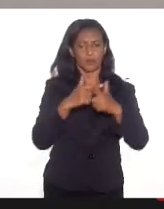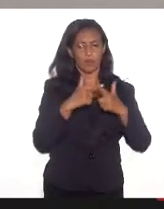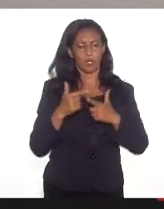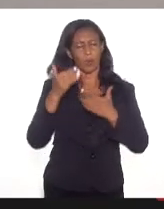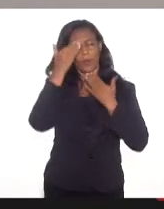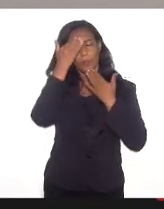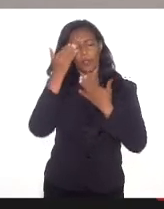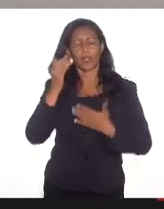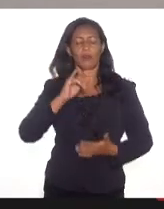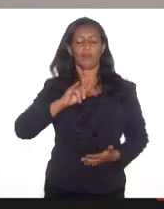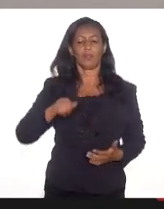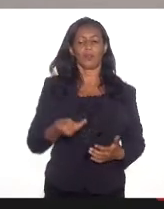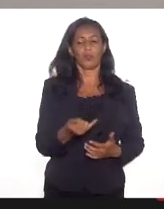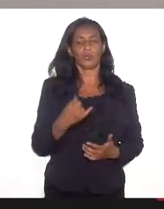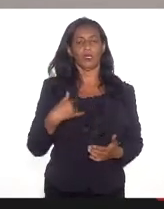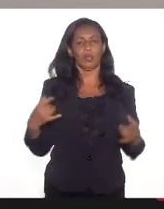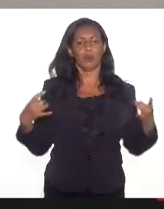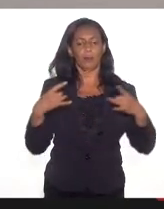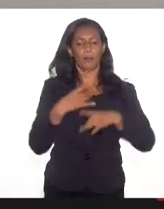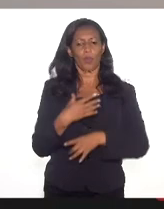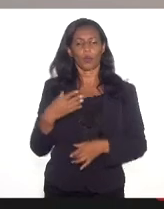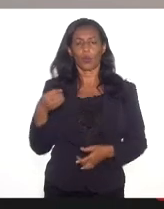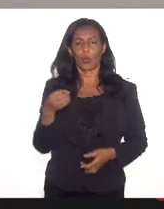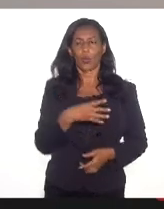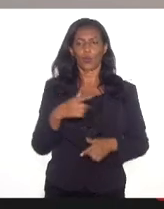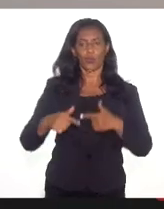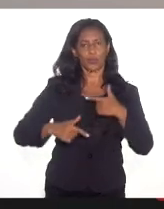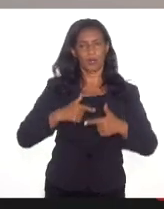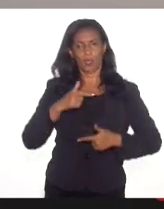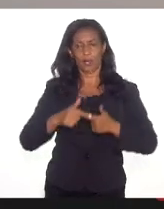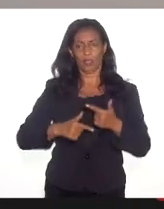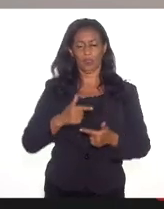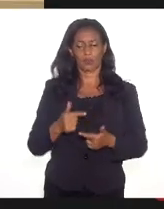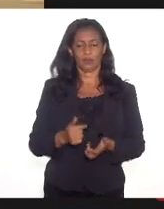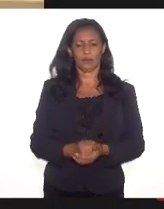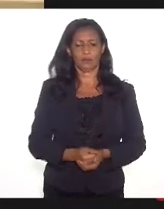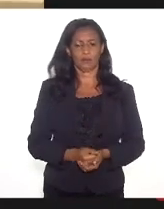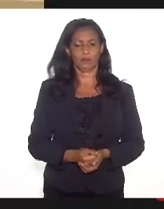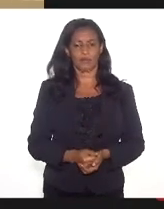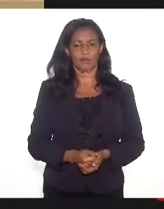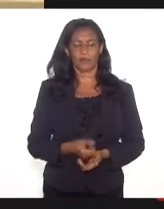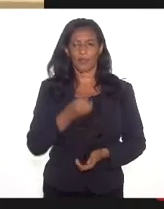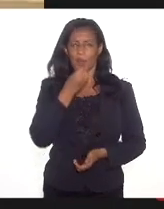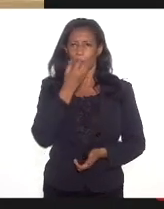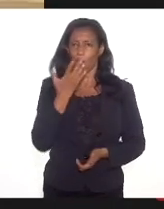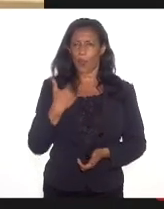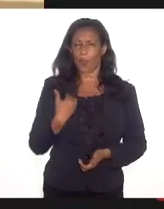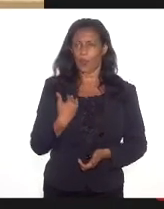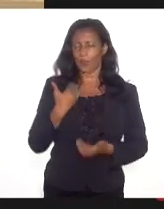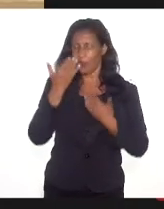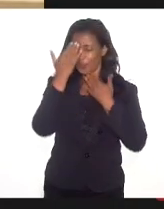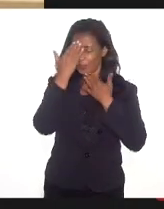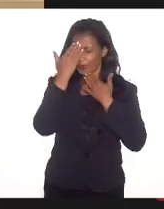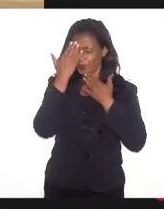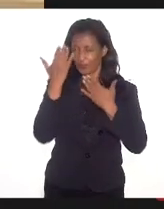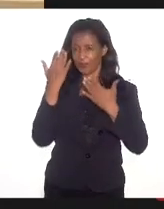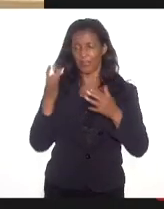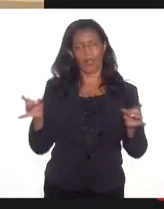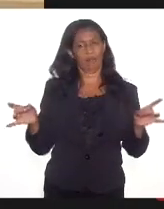oportunidade estamos aí à disposição para novos trabalhos bom eu que agradeço Mauro Osório pela